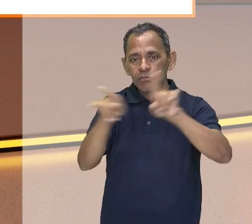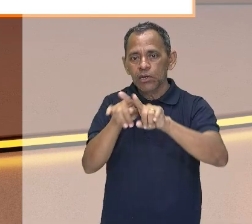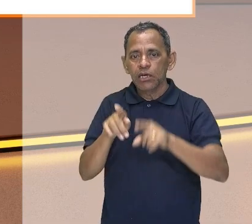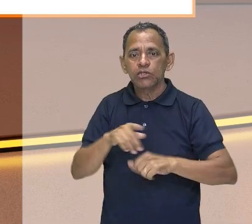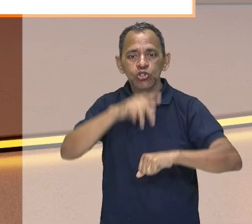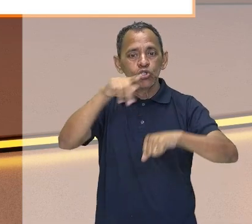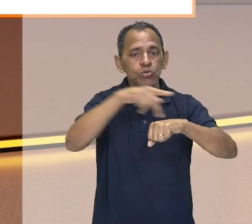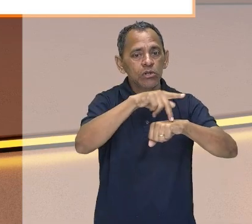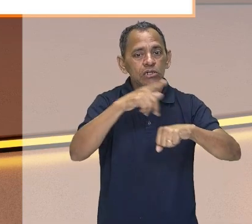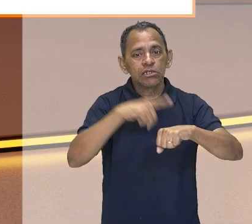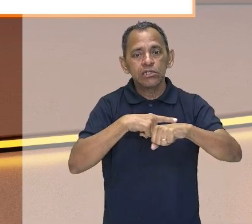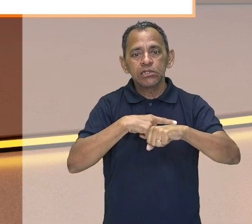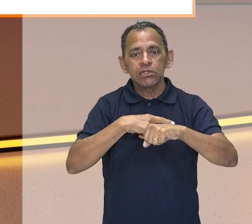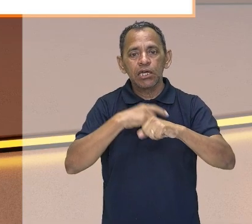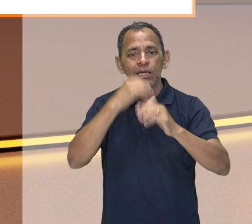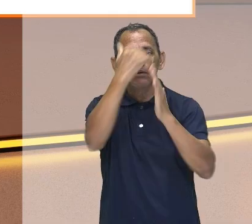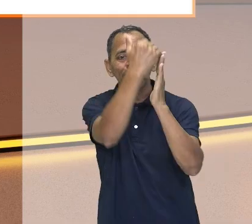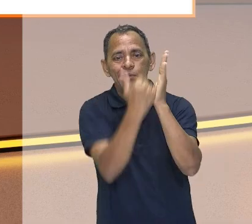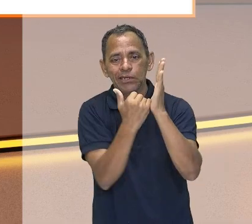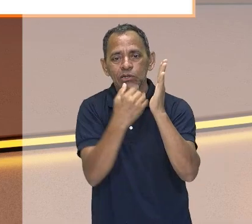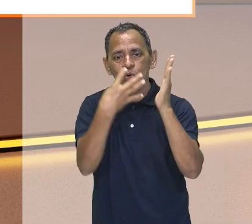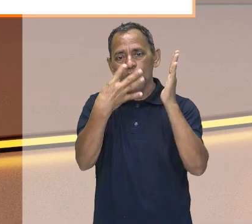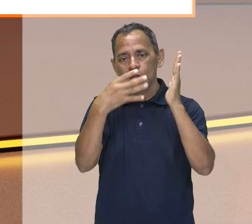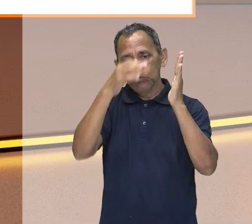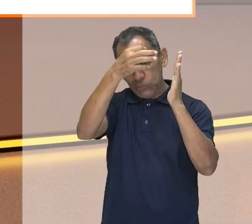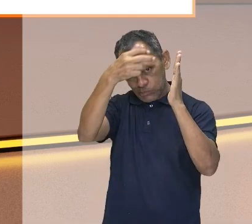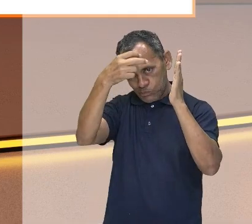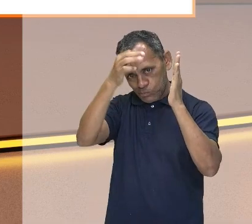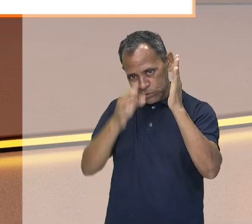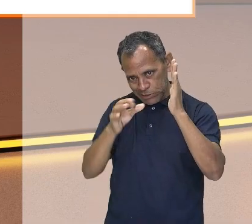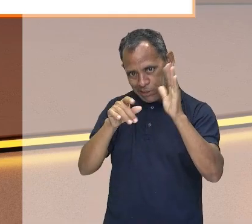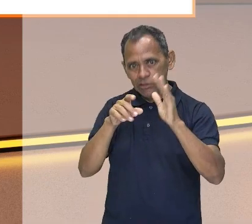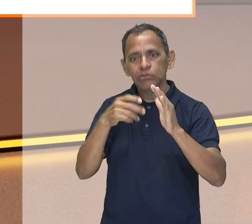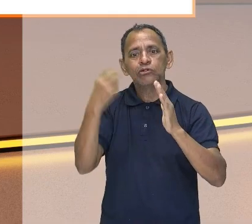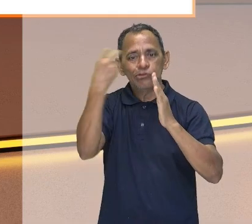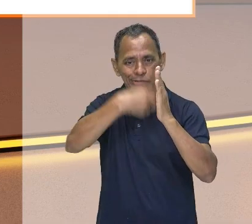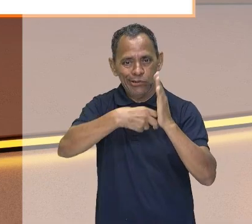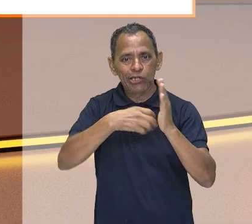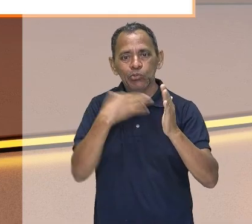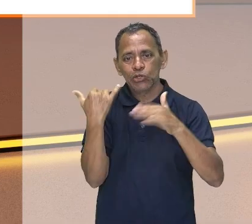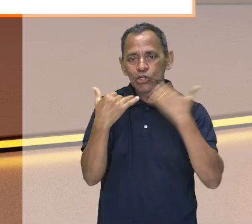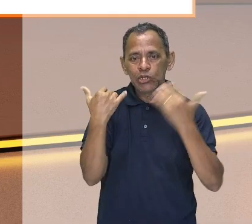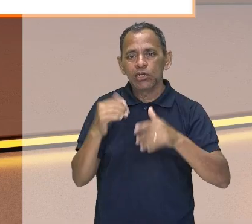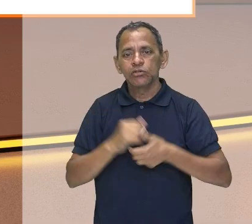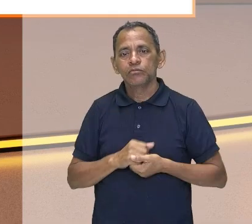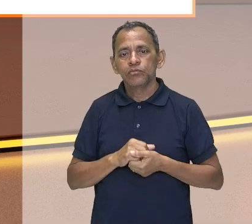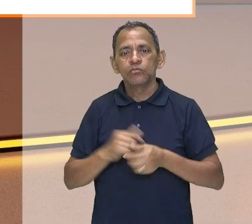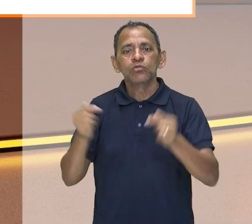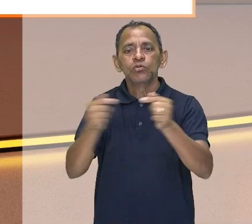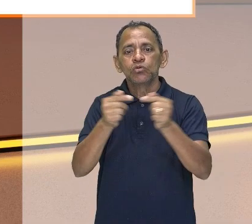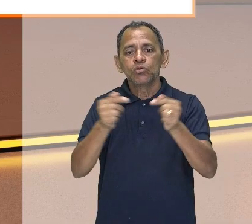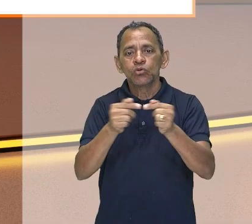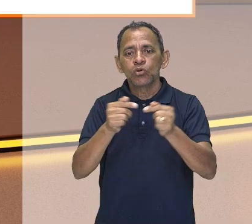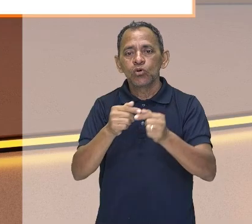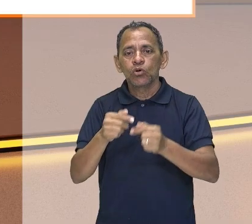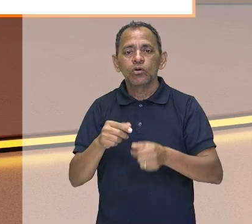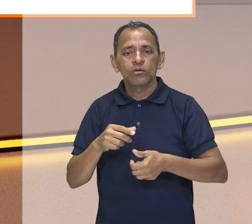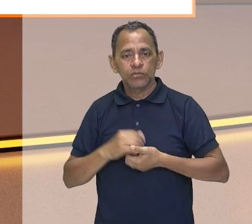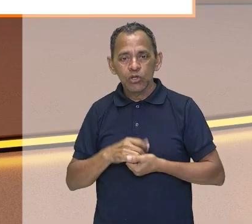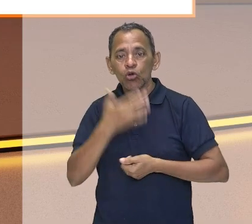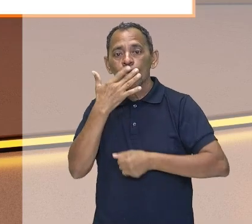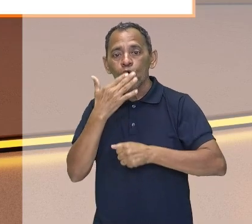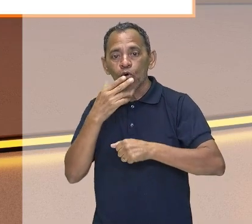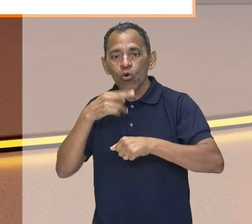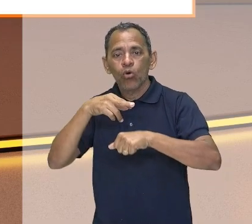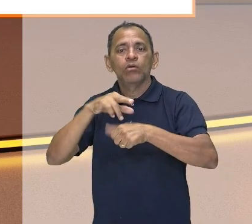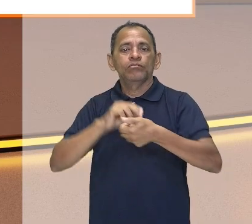que têm menos de 4% de taxa bruta de mortalidade. Conforme esse tom de lilás vai escurecendo,